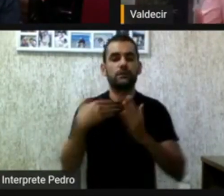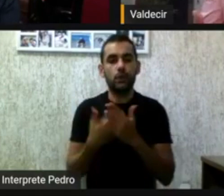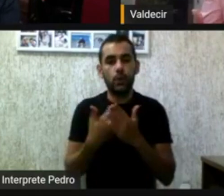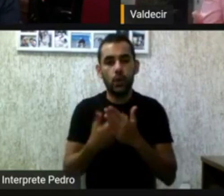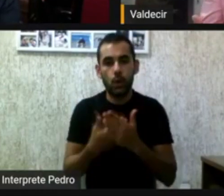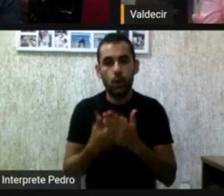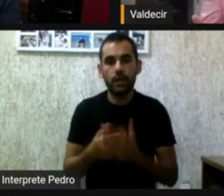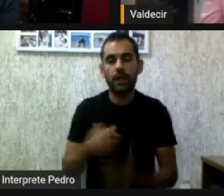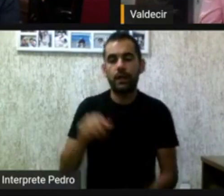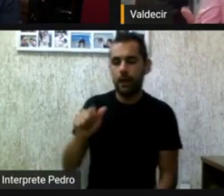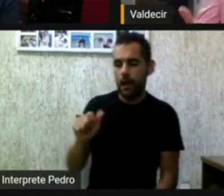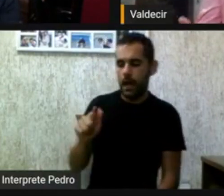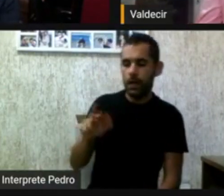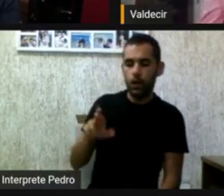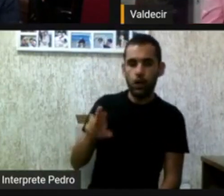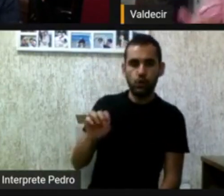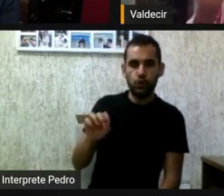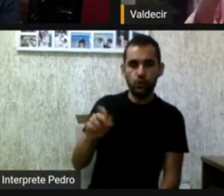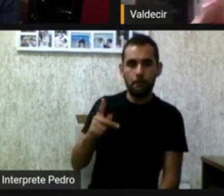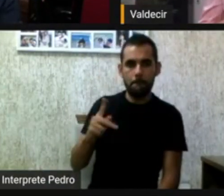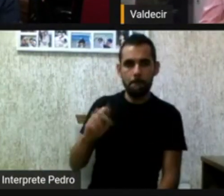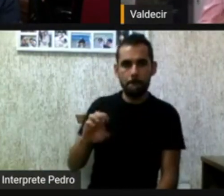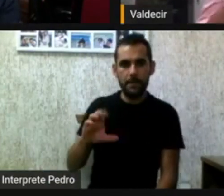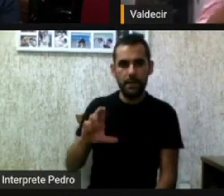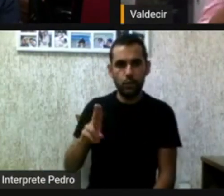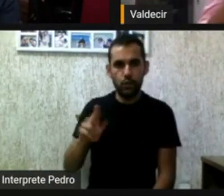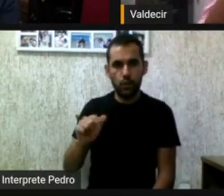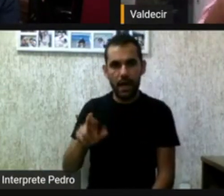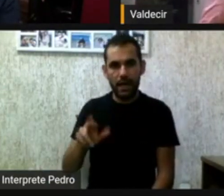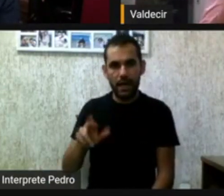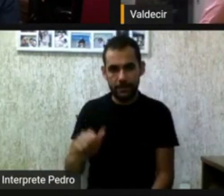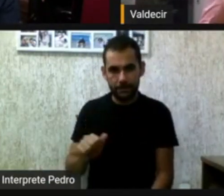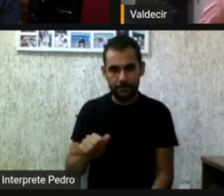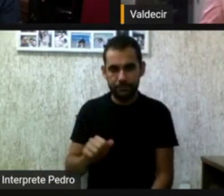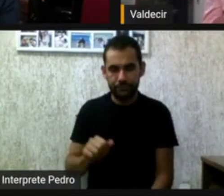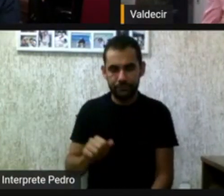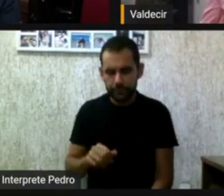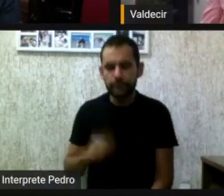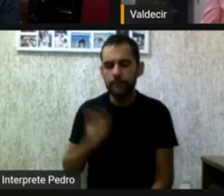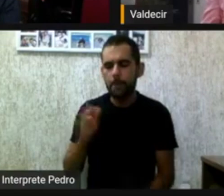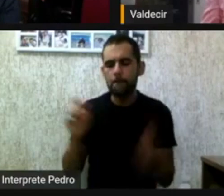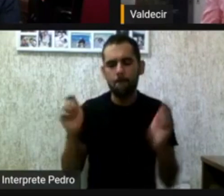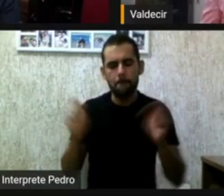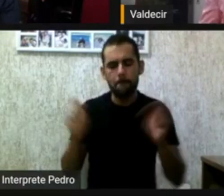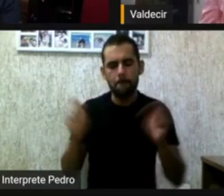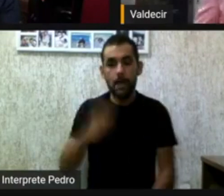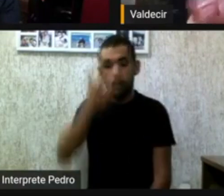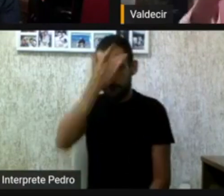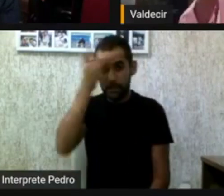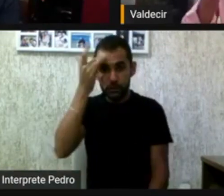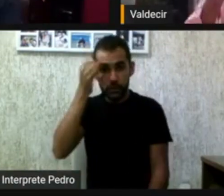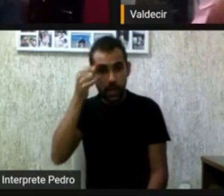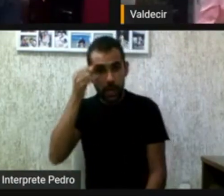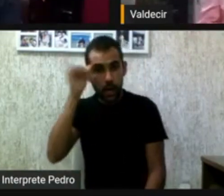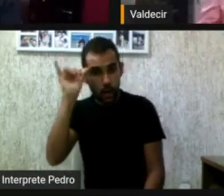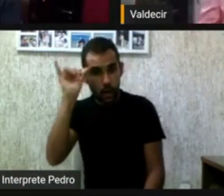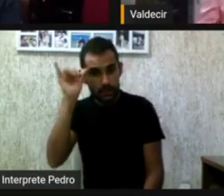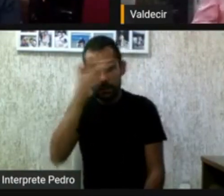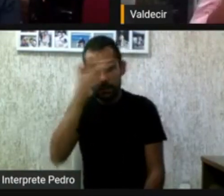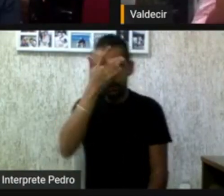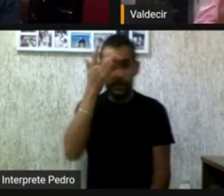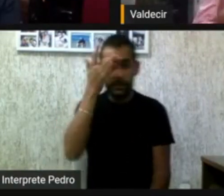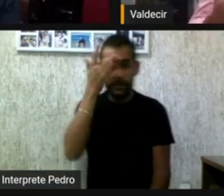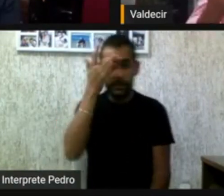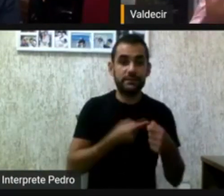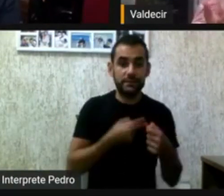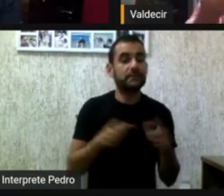escola agropecuária, como você falou. E eu pensei na escola agrotécnica, que ela pode agregar tanto para o homem do campo, quanto para pessoas da